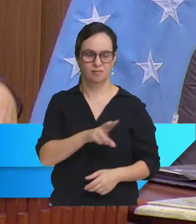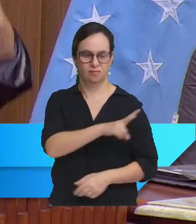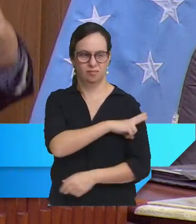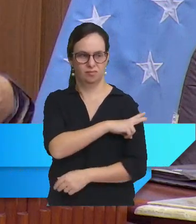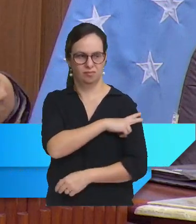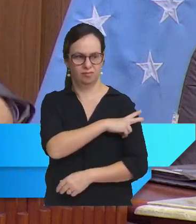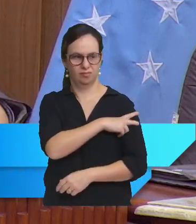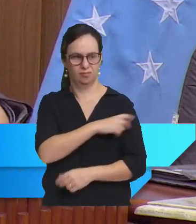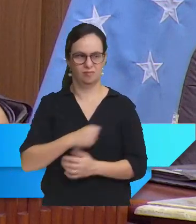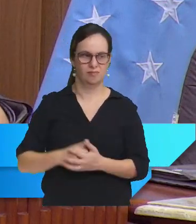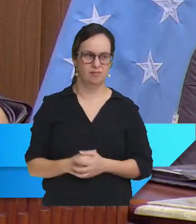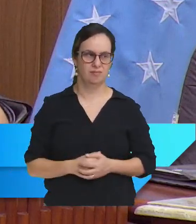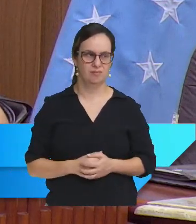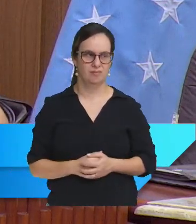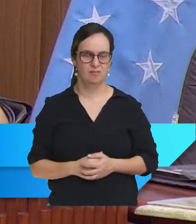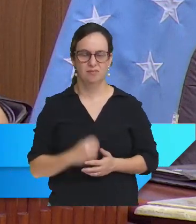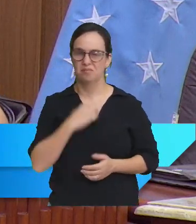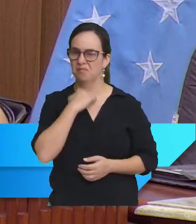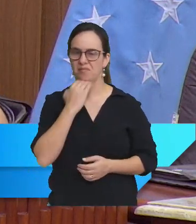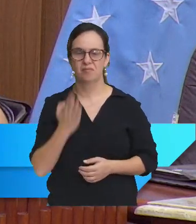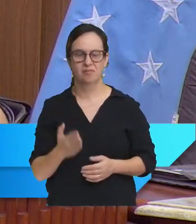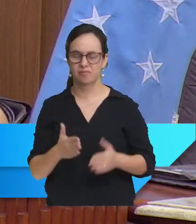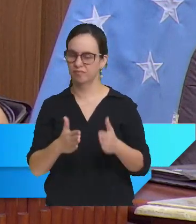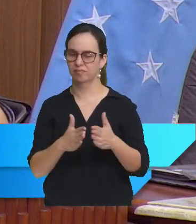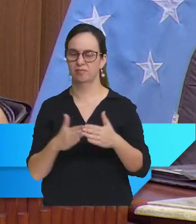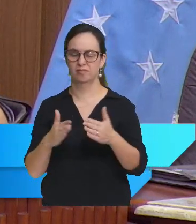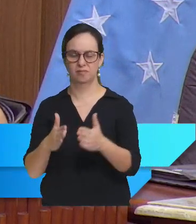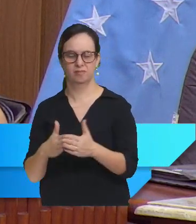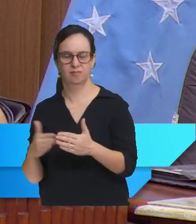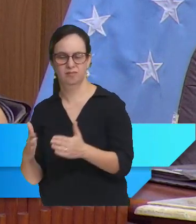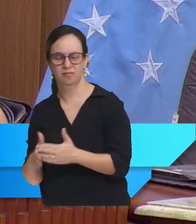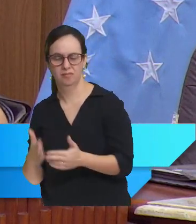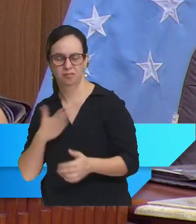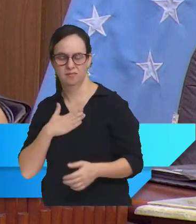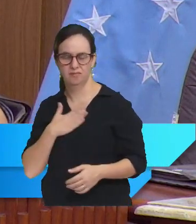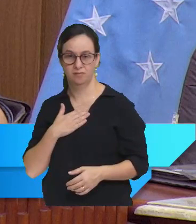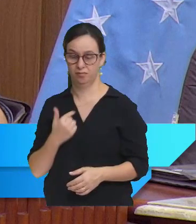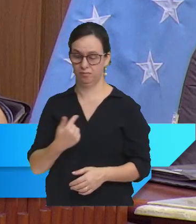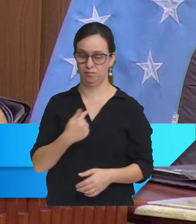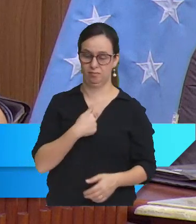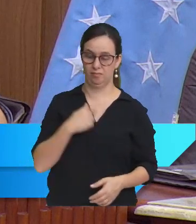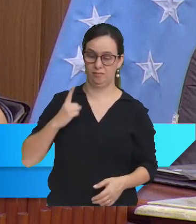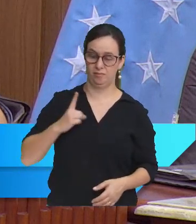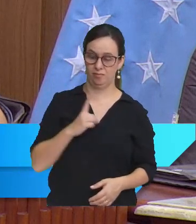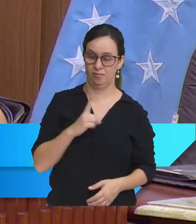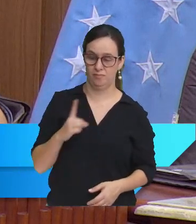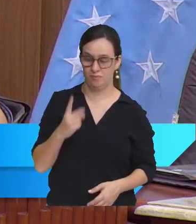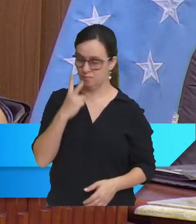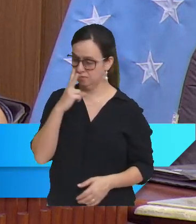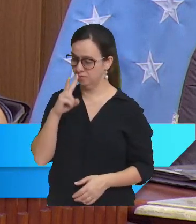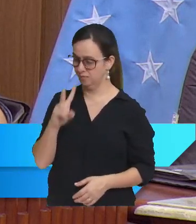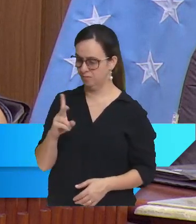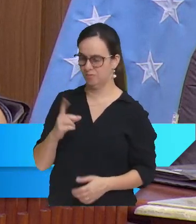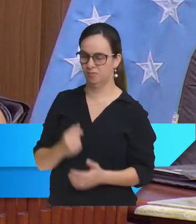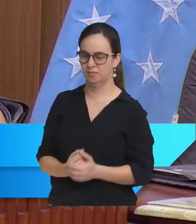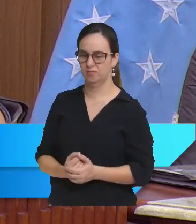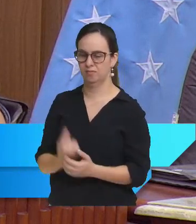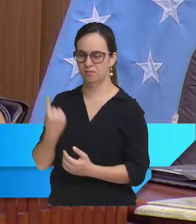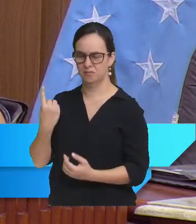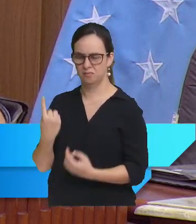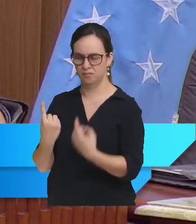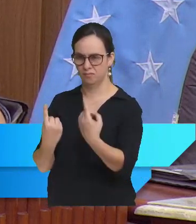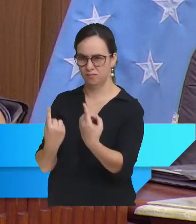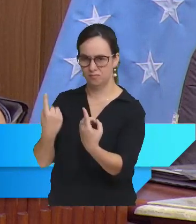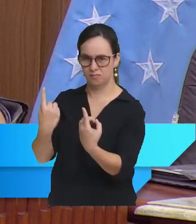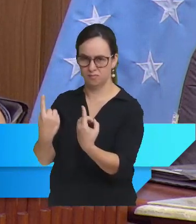foi de cara e coragem, olhando, correndo atrás. E hoje é gratificante demais ver que o trabalho